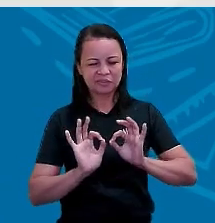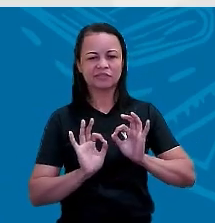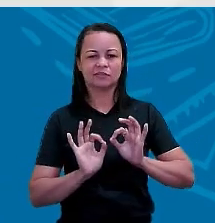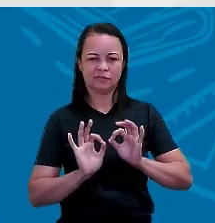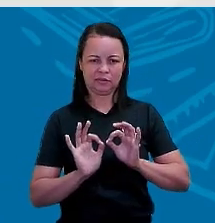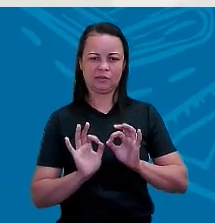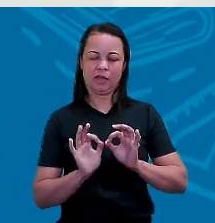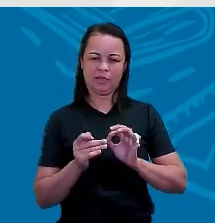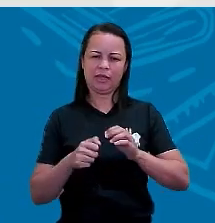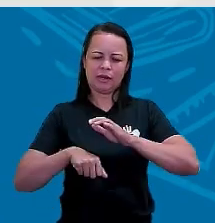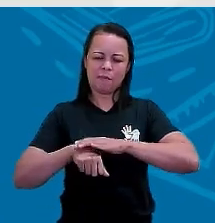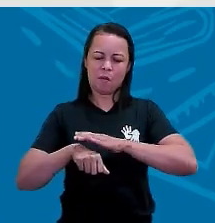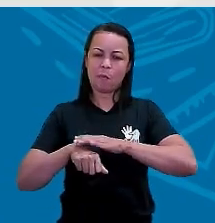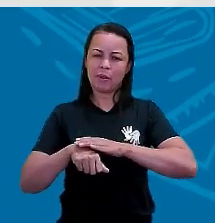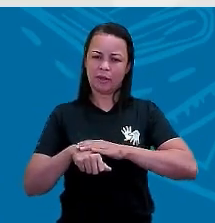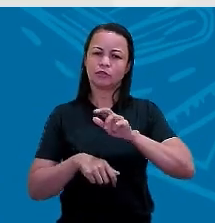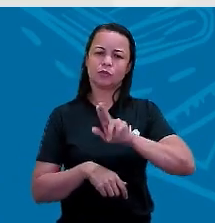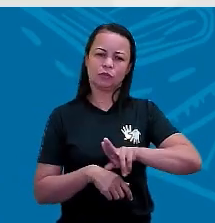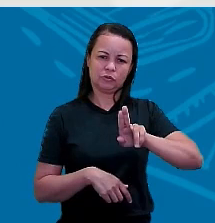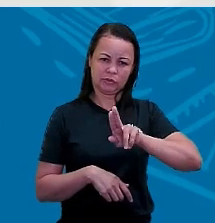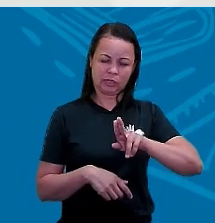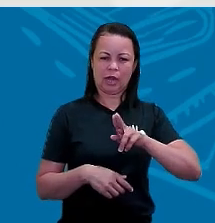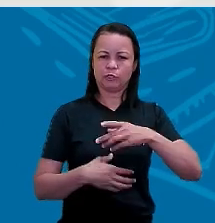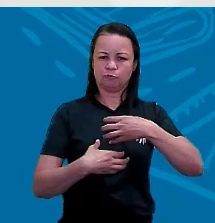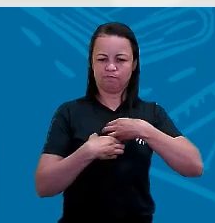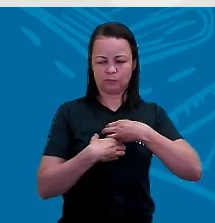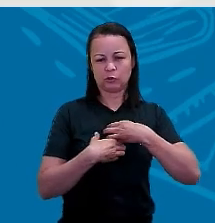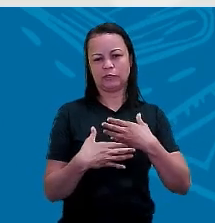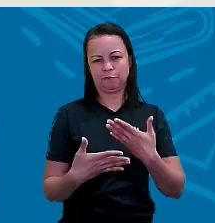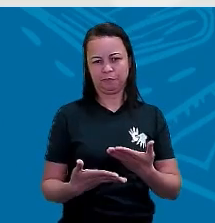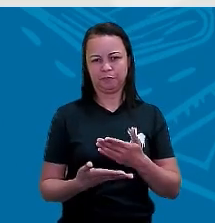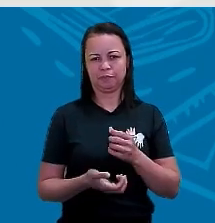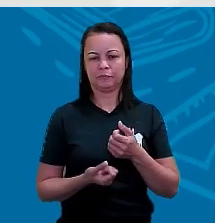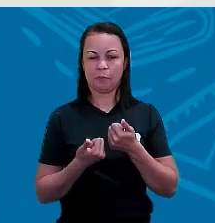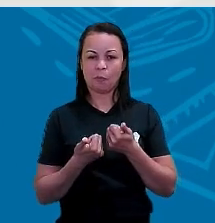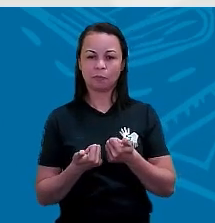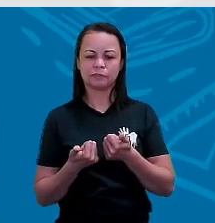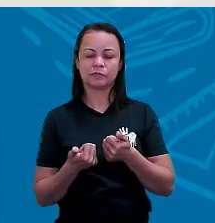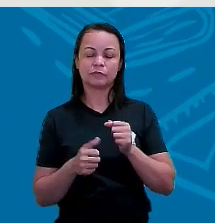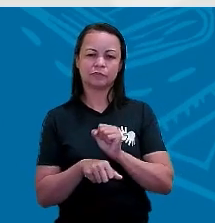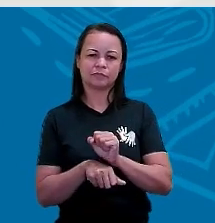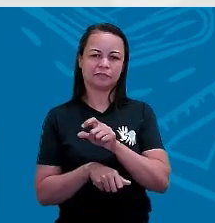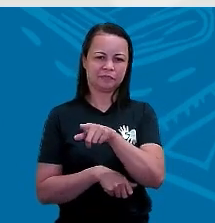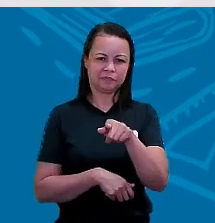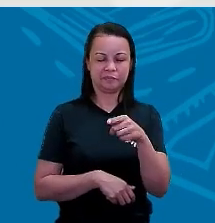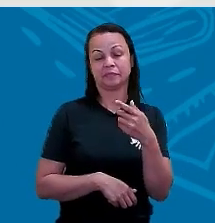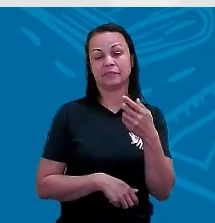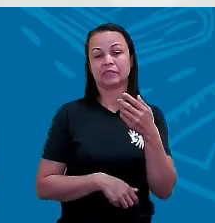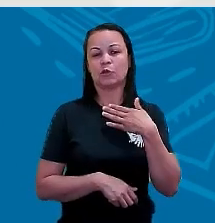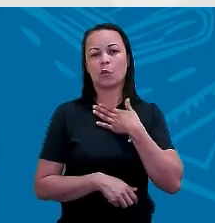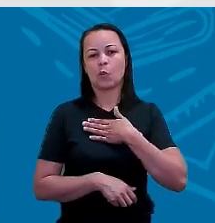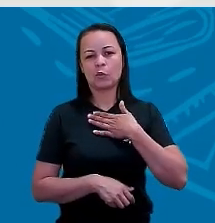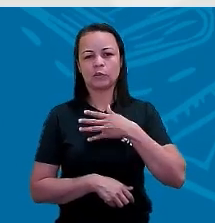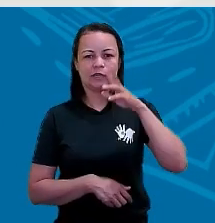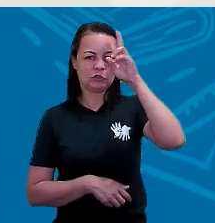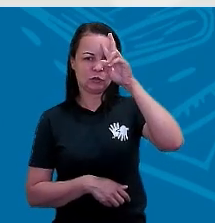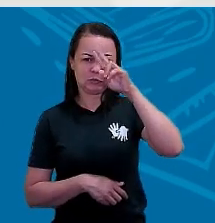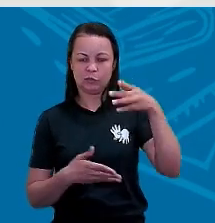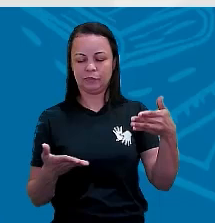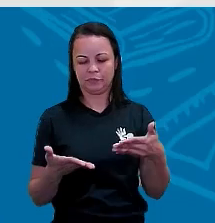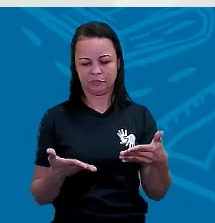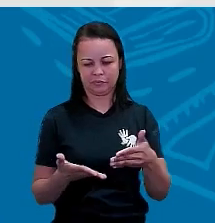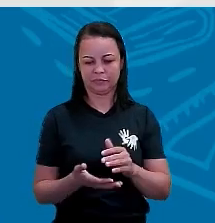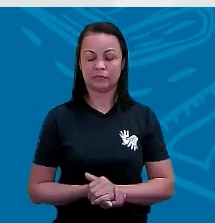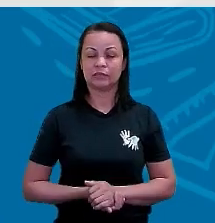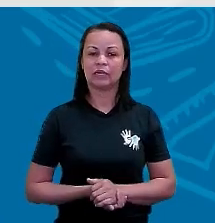e cada momento vai ser usado um tipo de emoção, tá bom? Espero que vocês tenham gostado da nossa história de hoje. E agora a gente vai para